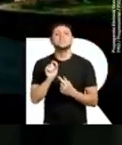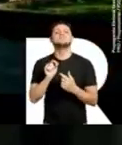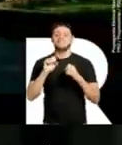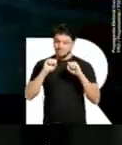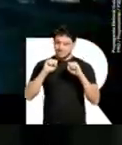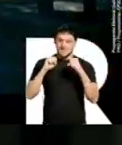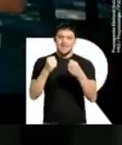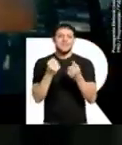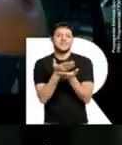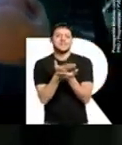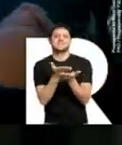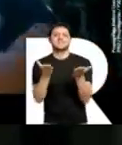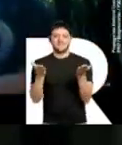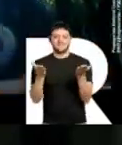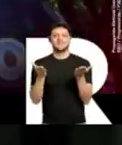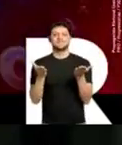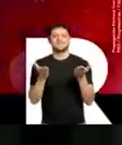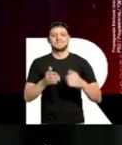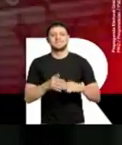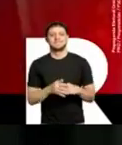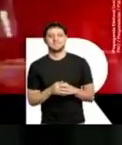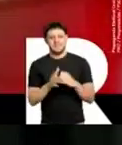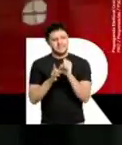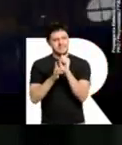única missão: defender você.